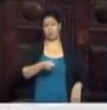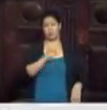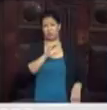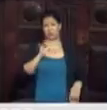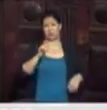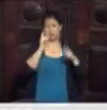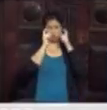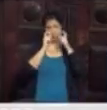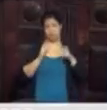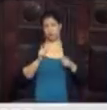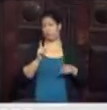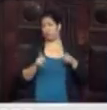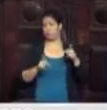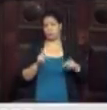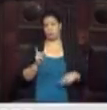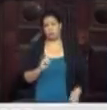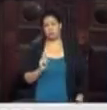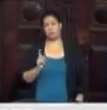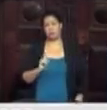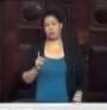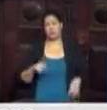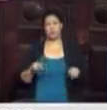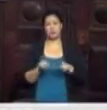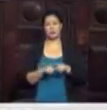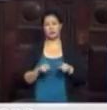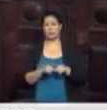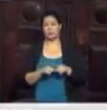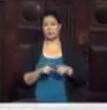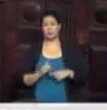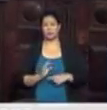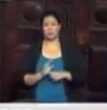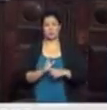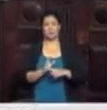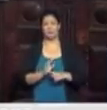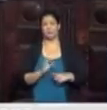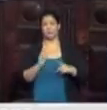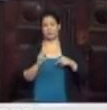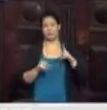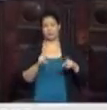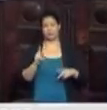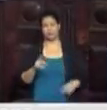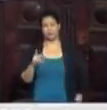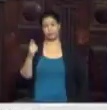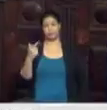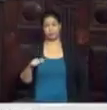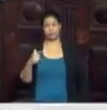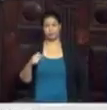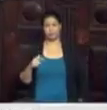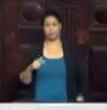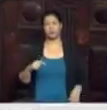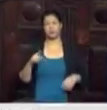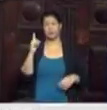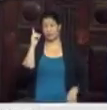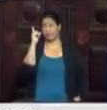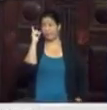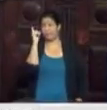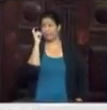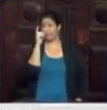interessam à população e ainda com o patrocínio dos grandes meios de comunicação. É